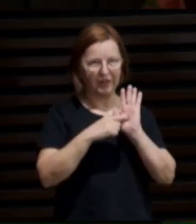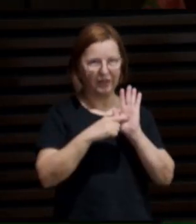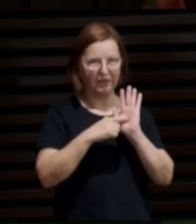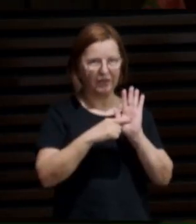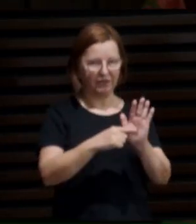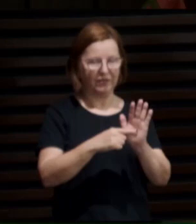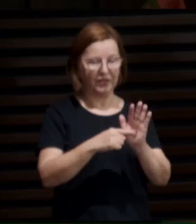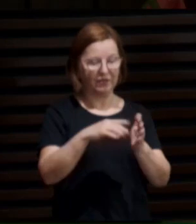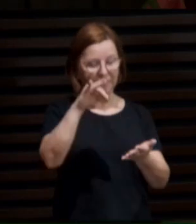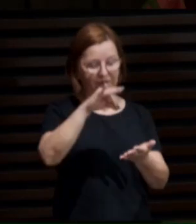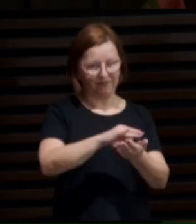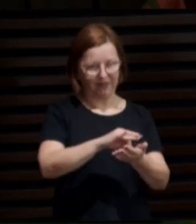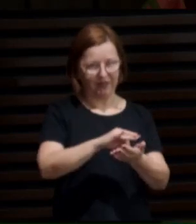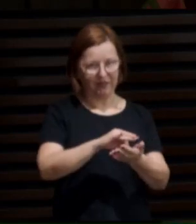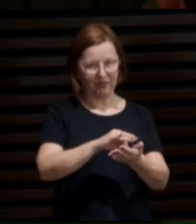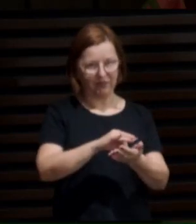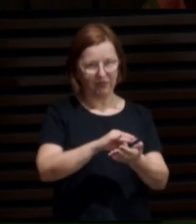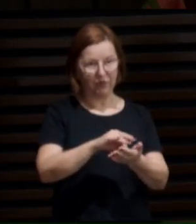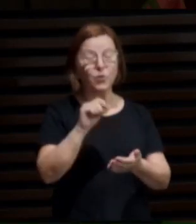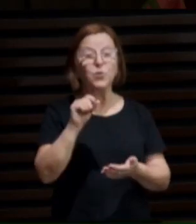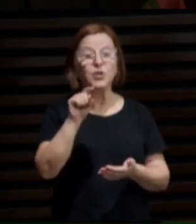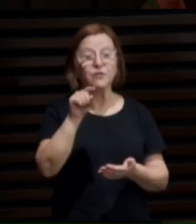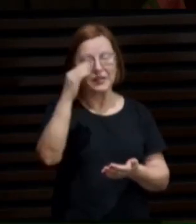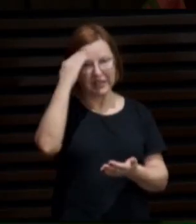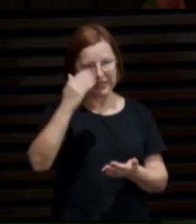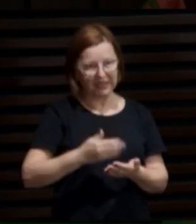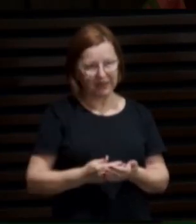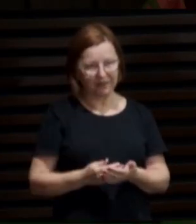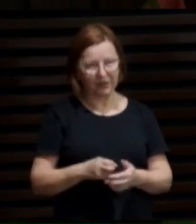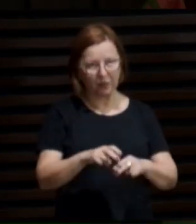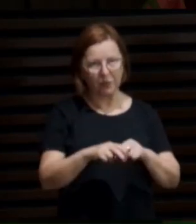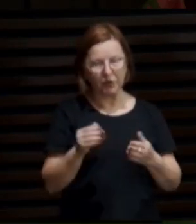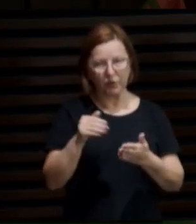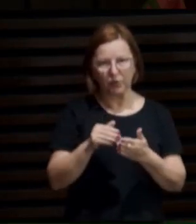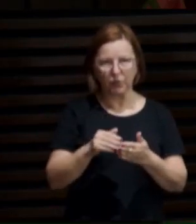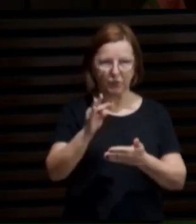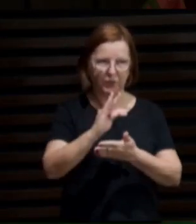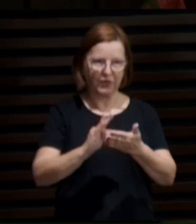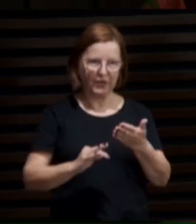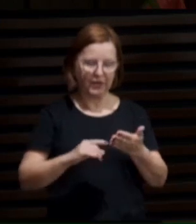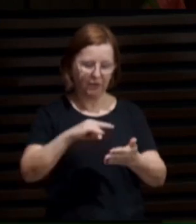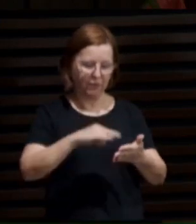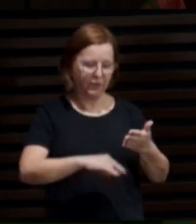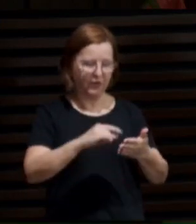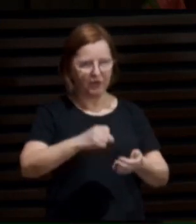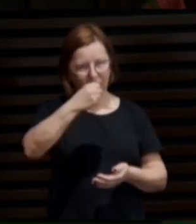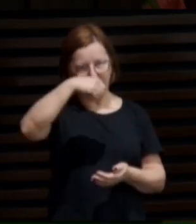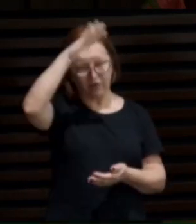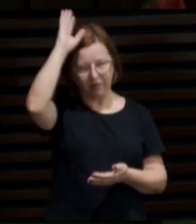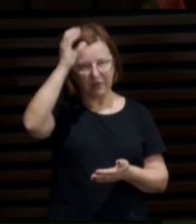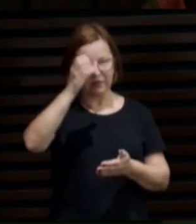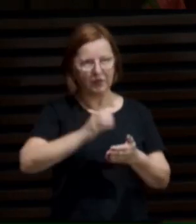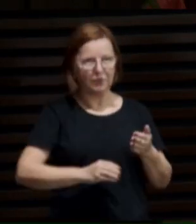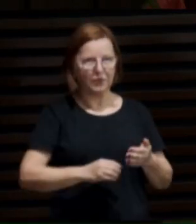fato o que você crê. É por isso que o último texto que nós lemos no boletim de Romanos capítulo 12,